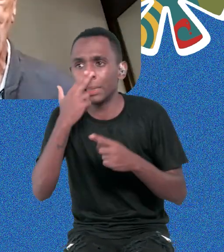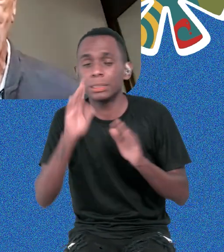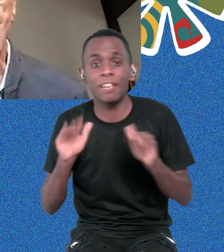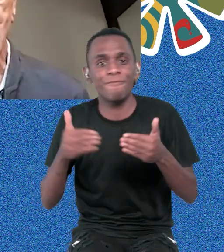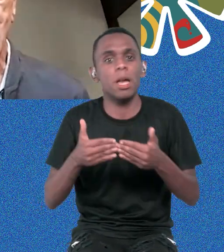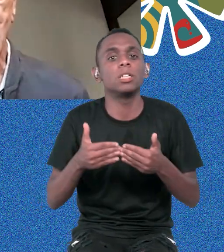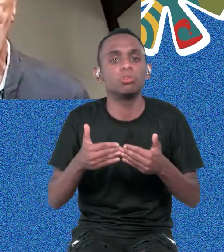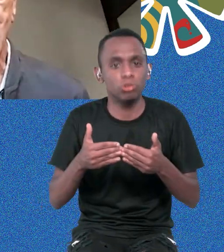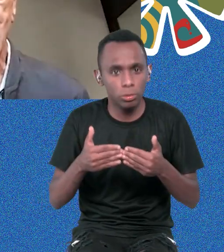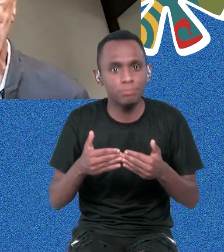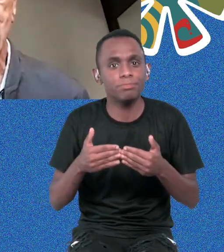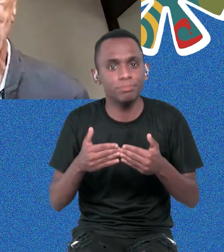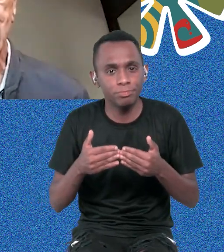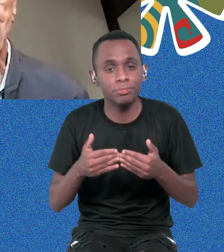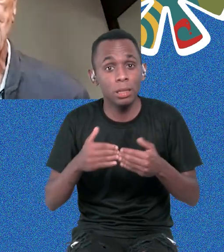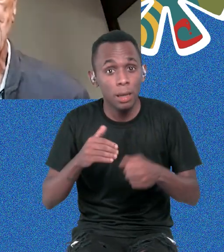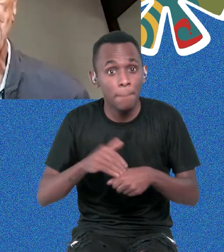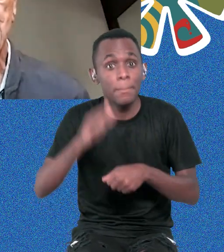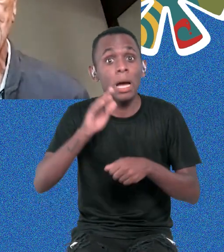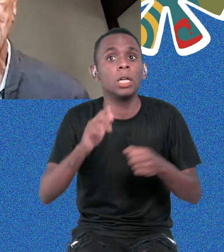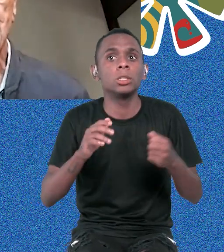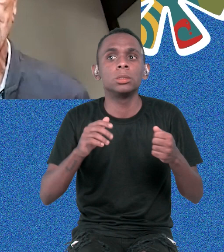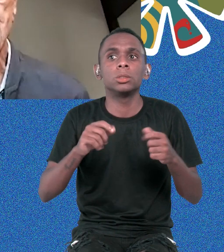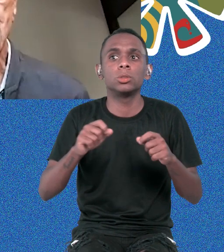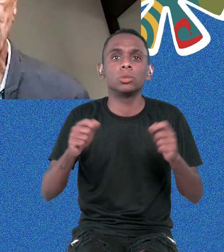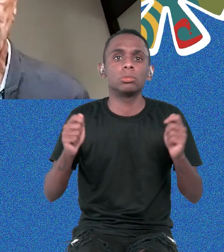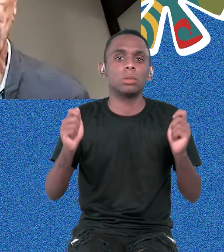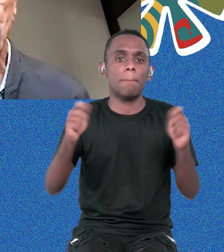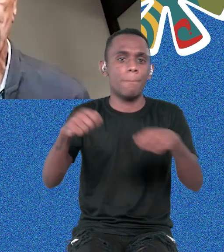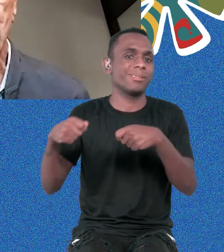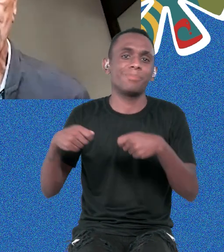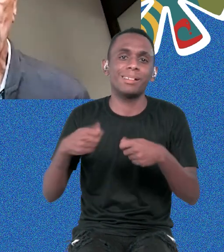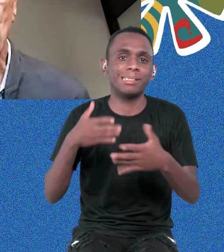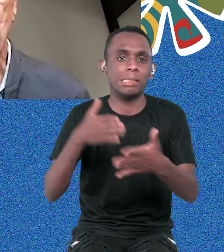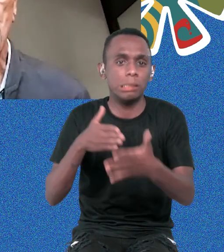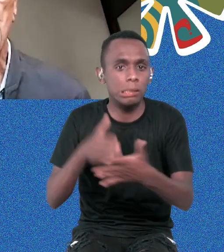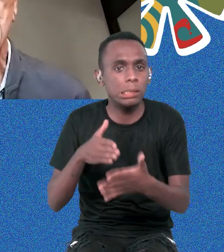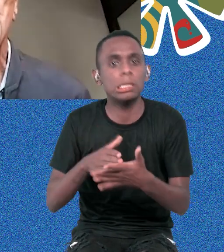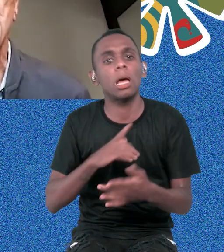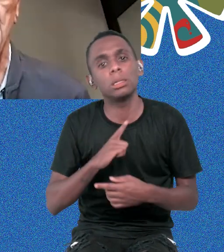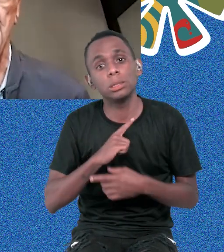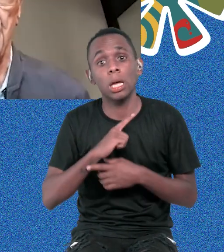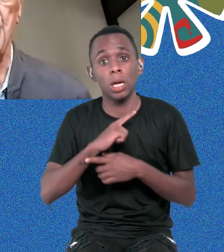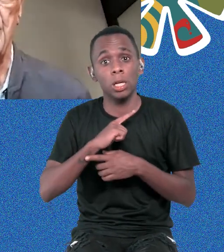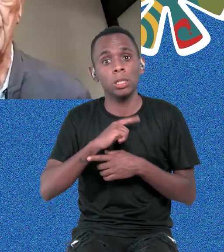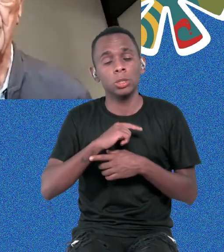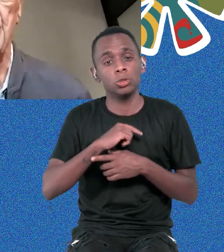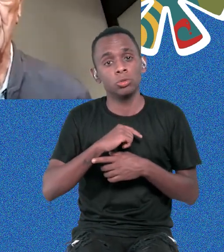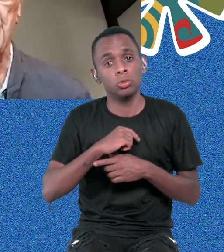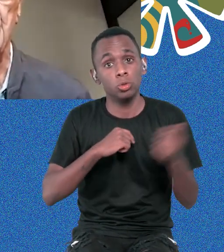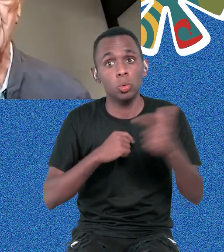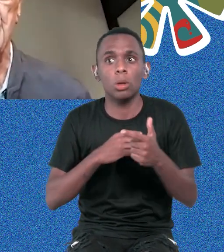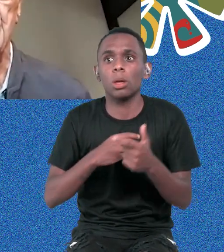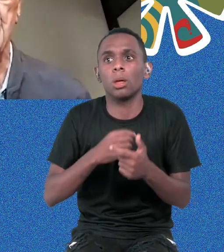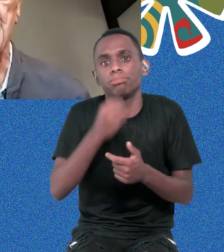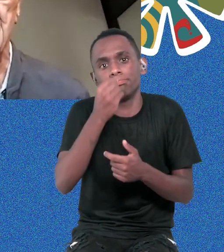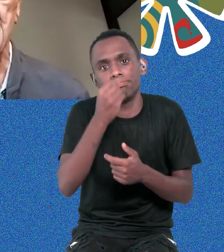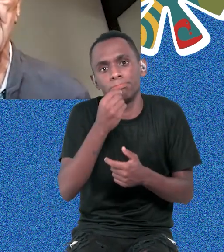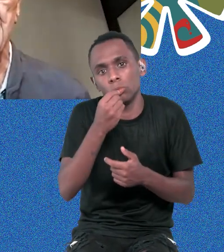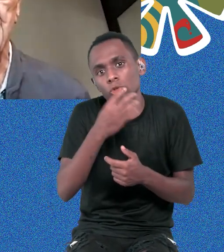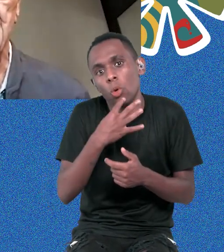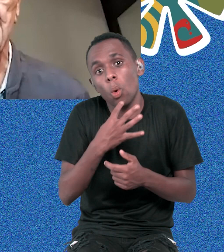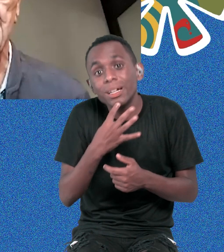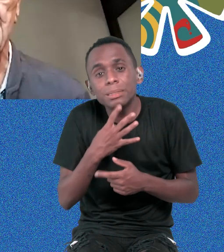ela se fecha, ela delimita muito mais do que se abre ao reconhecimento, né,